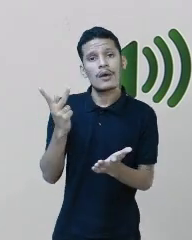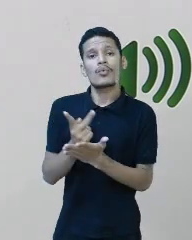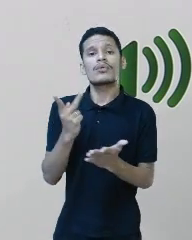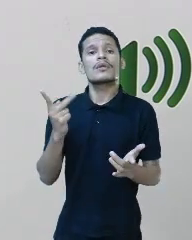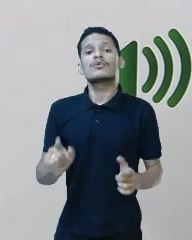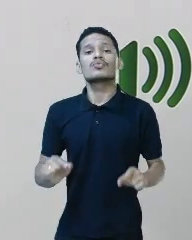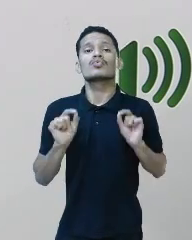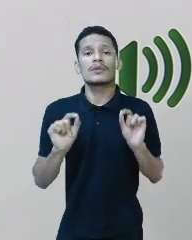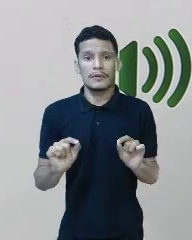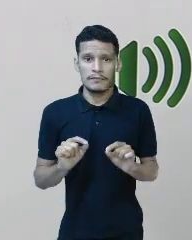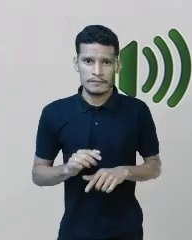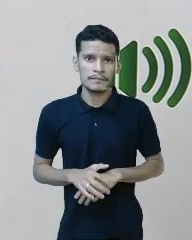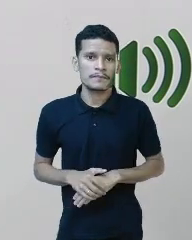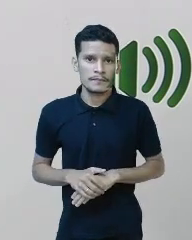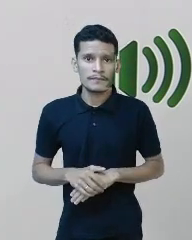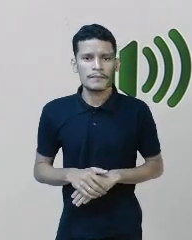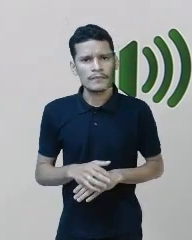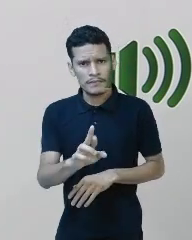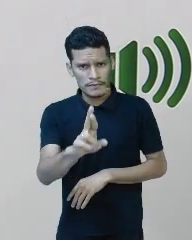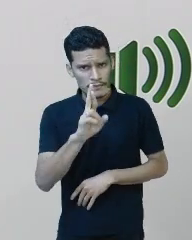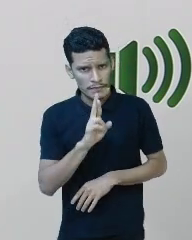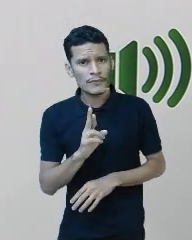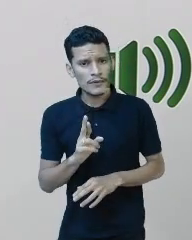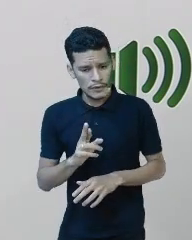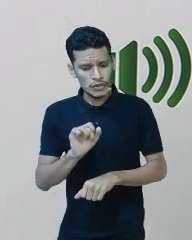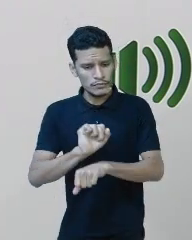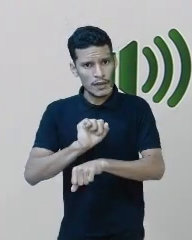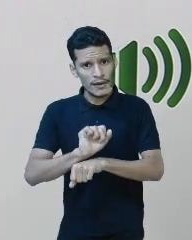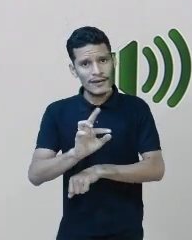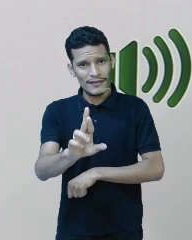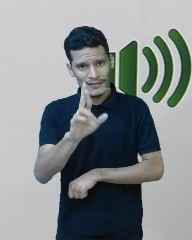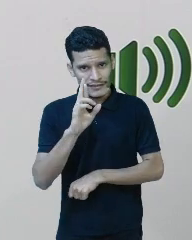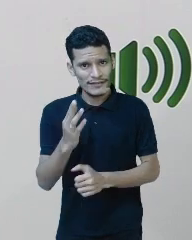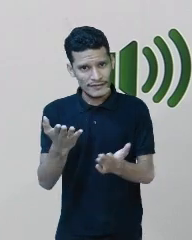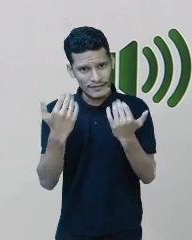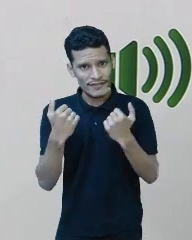tempo? E aí, me responde, estou esperando a tua resposta.